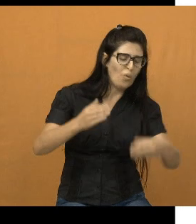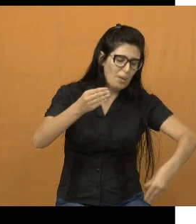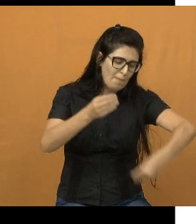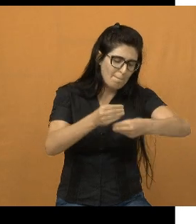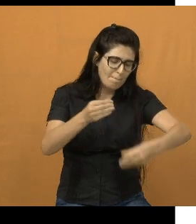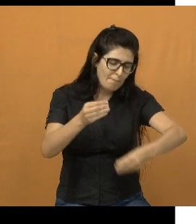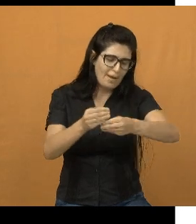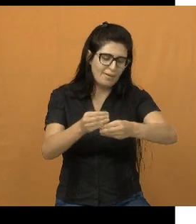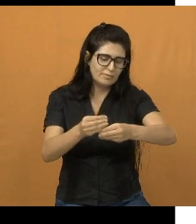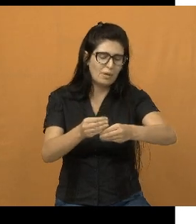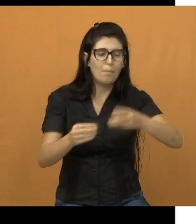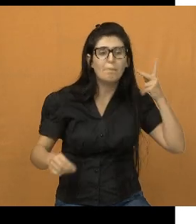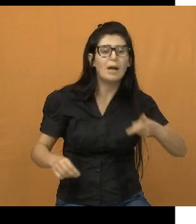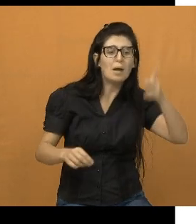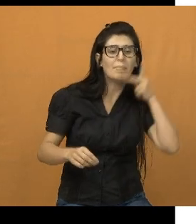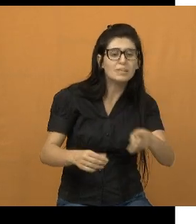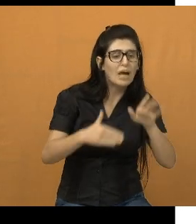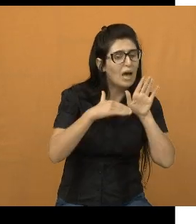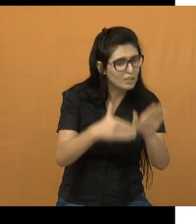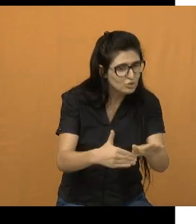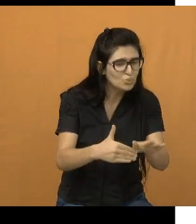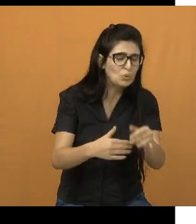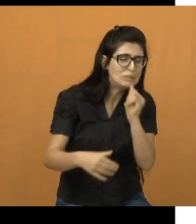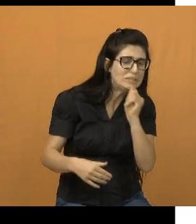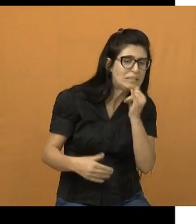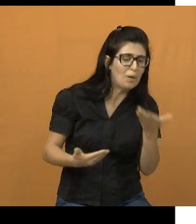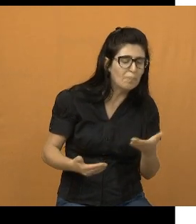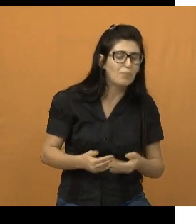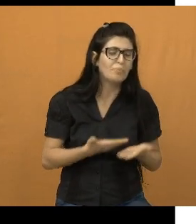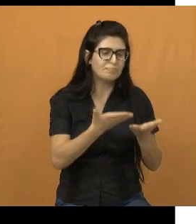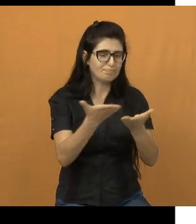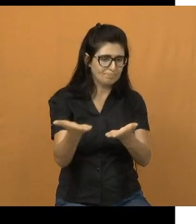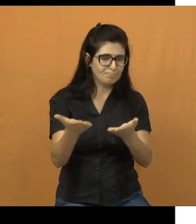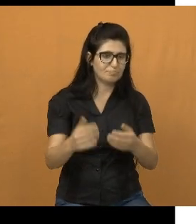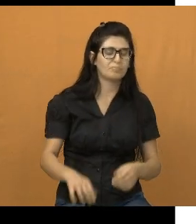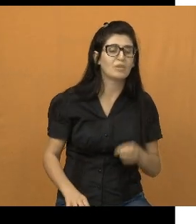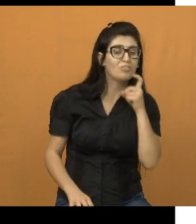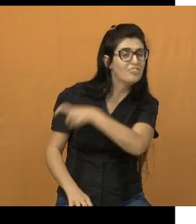milhões, e mantivemos no terceiro quadrimestre.